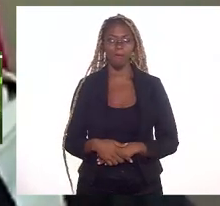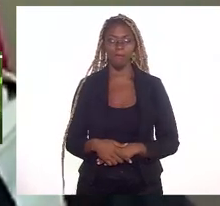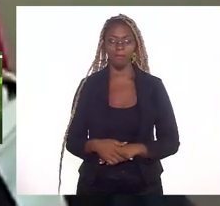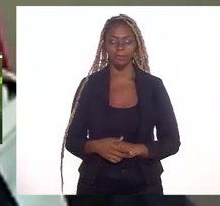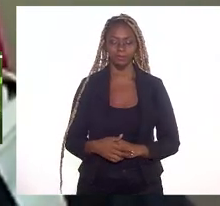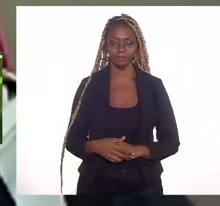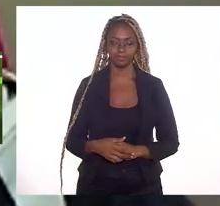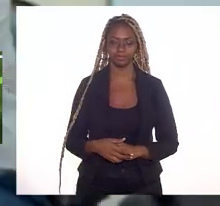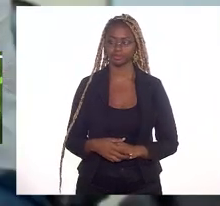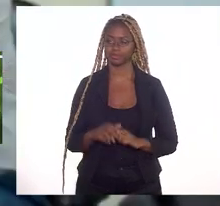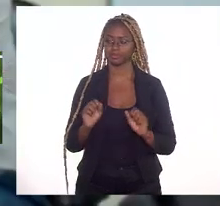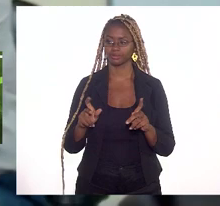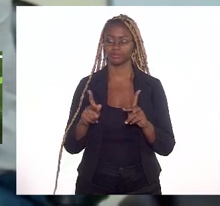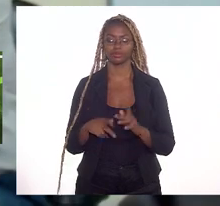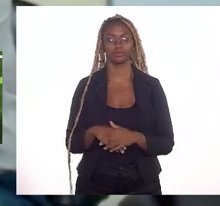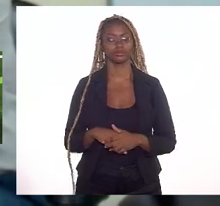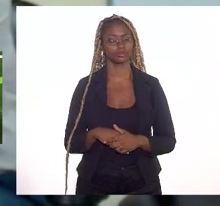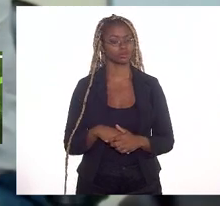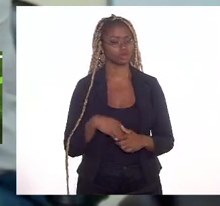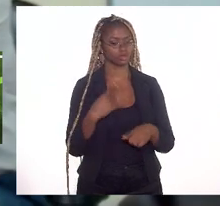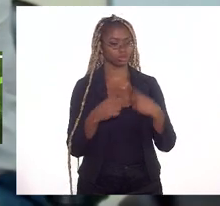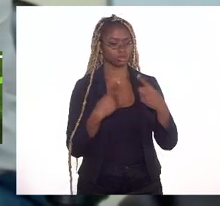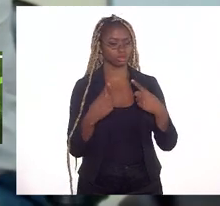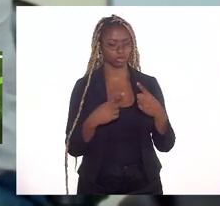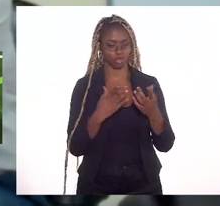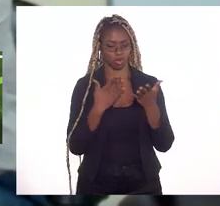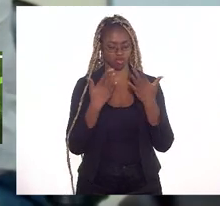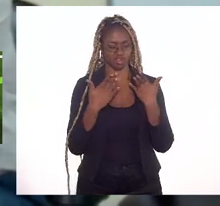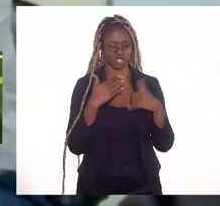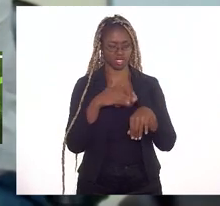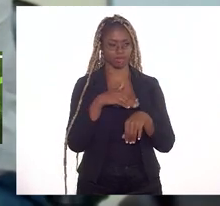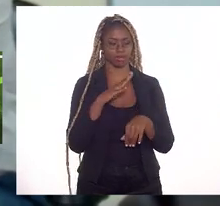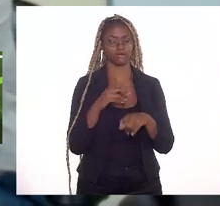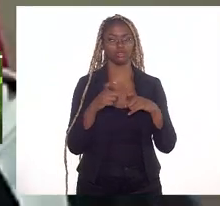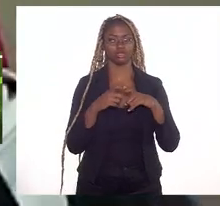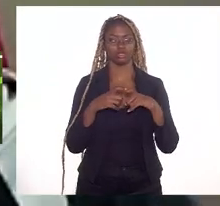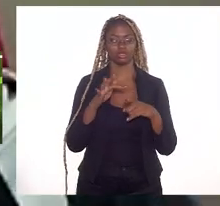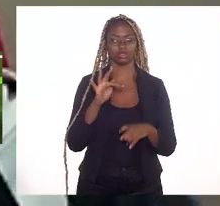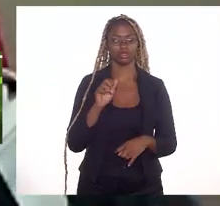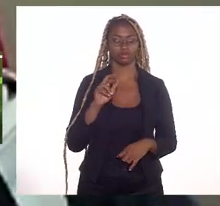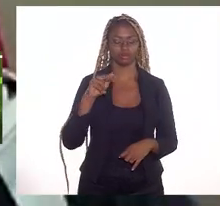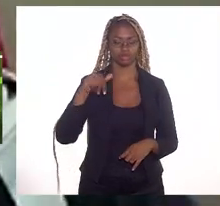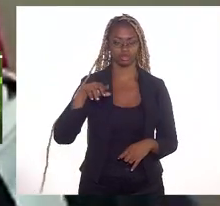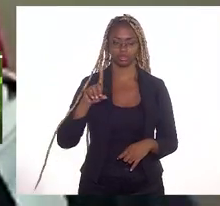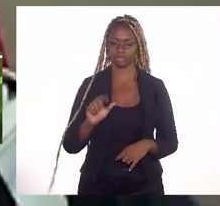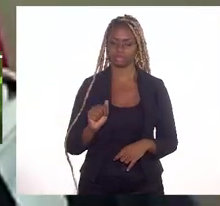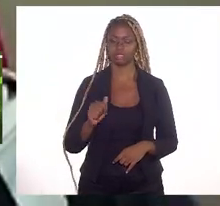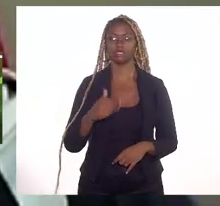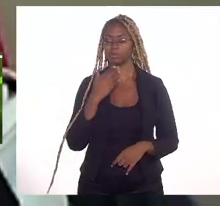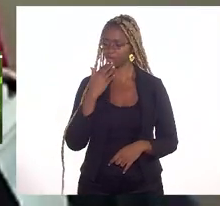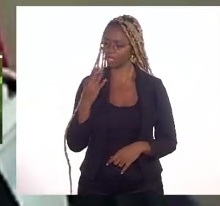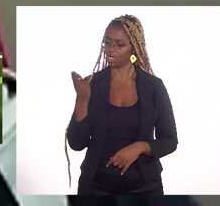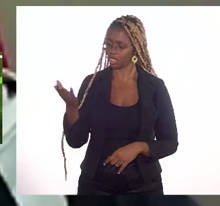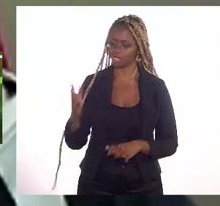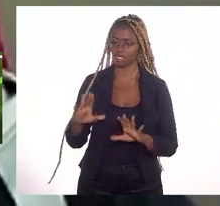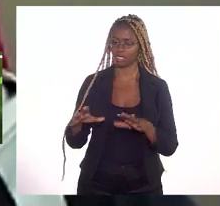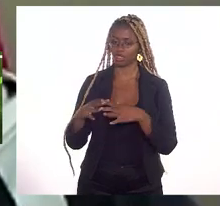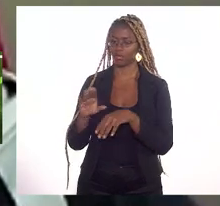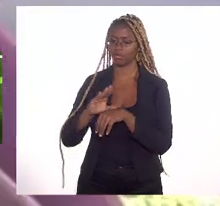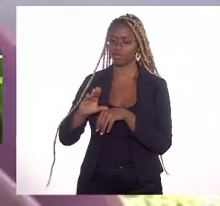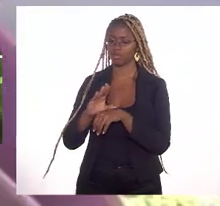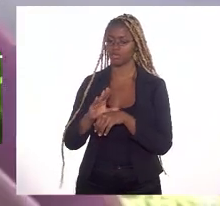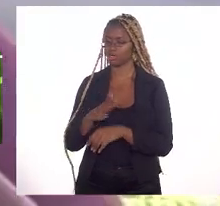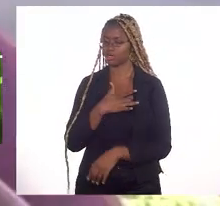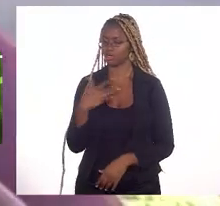bem? Então, vamos conversar mais, doutora Fernanda. Use mais a Comissão de Saúde. Usarei.